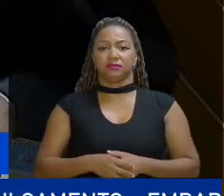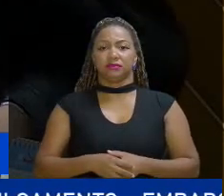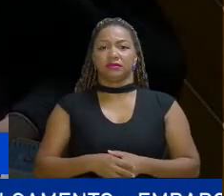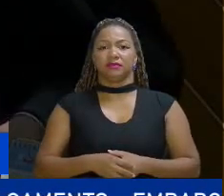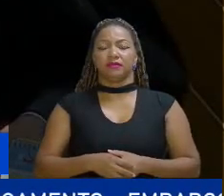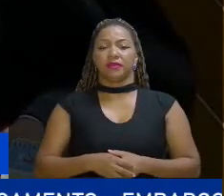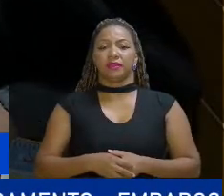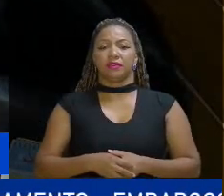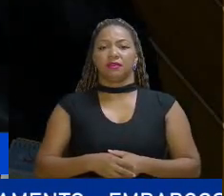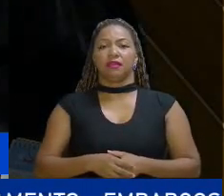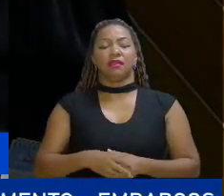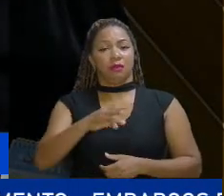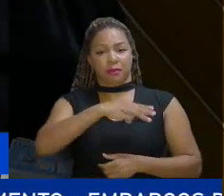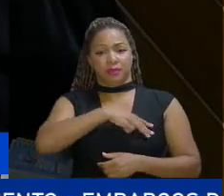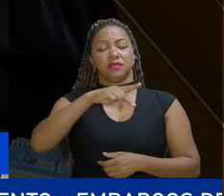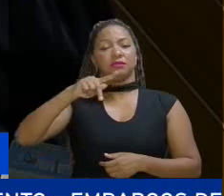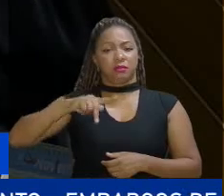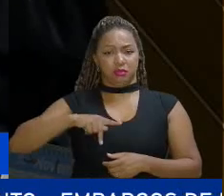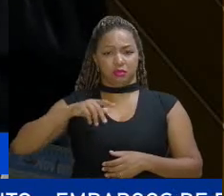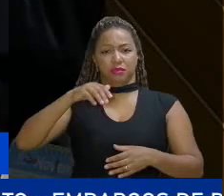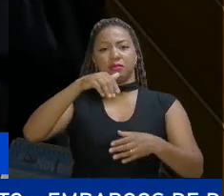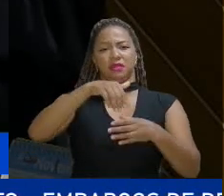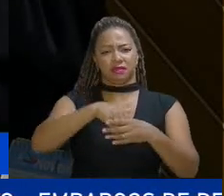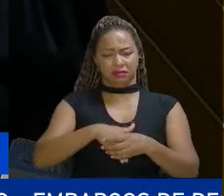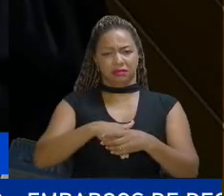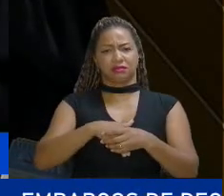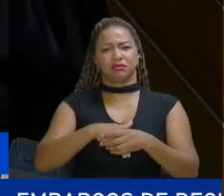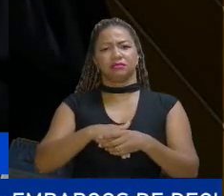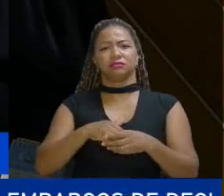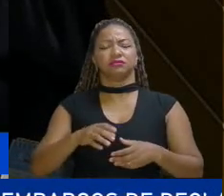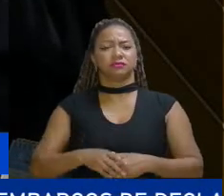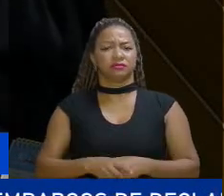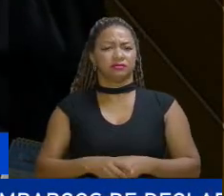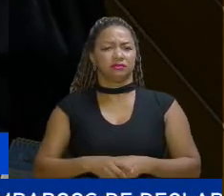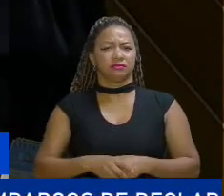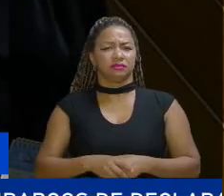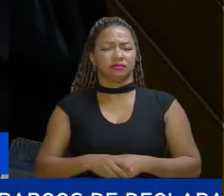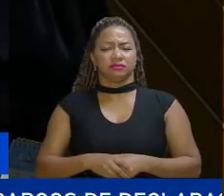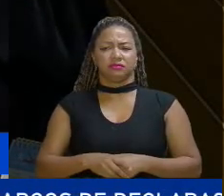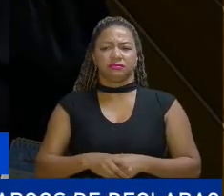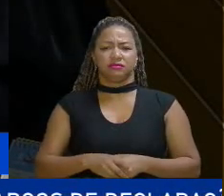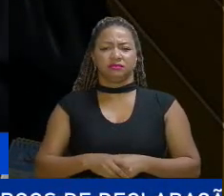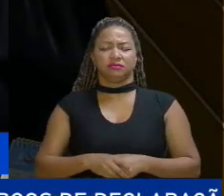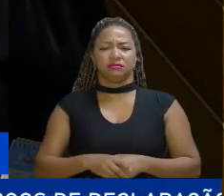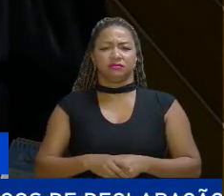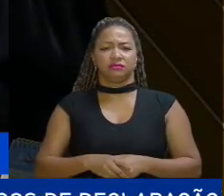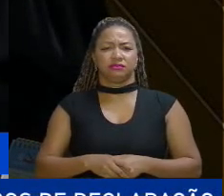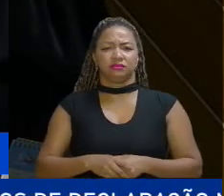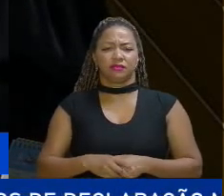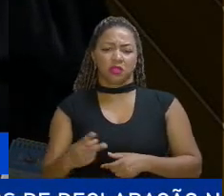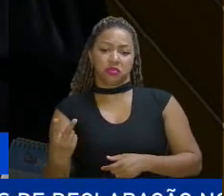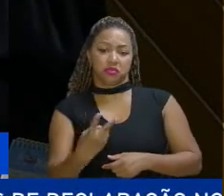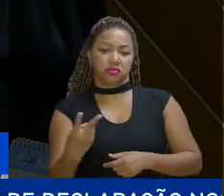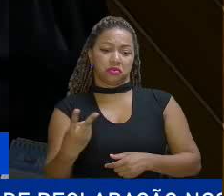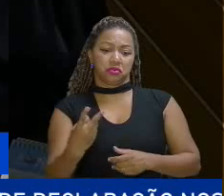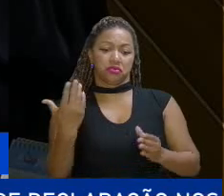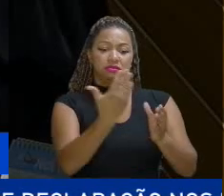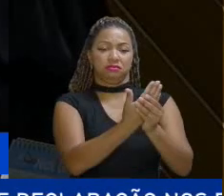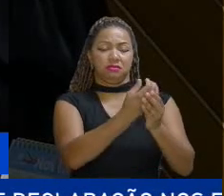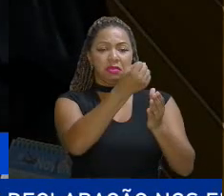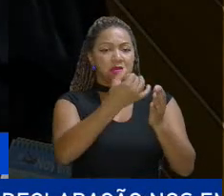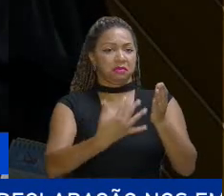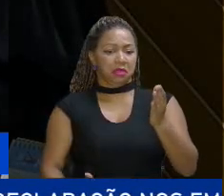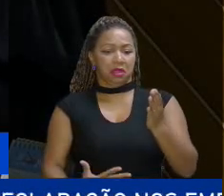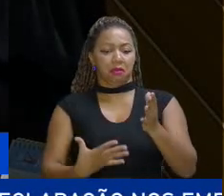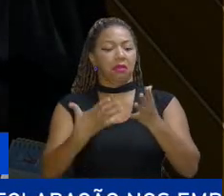E as considerações do Ministério Público Eleitoral, e que aduz que nenhum dos dois embargos devem